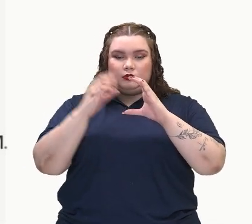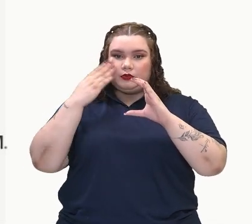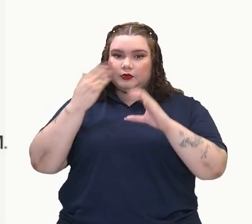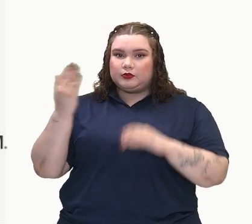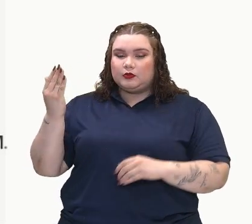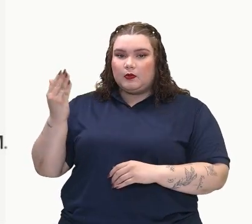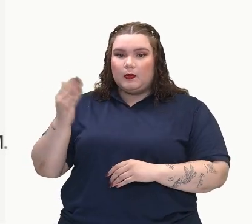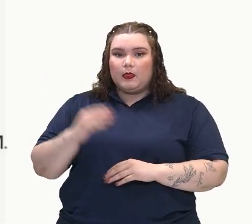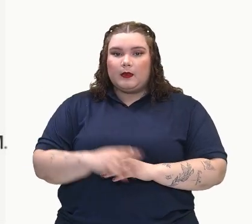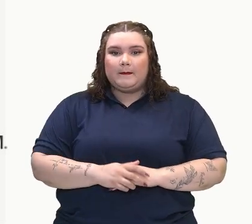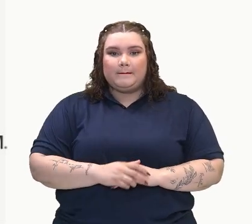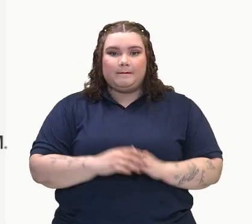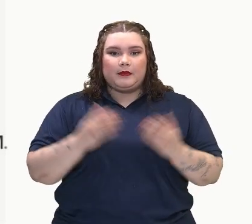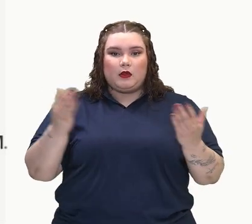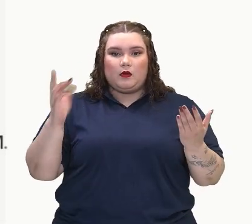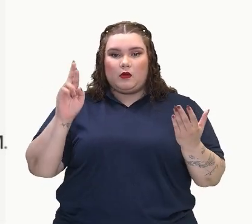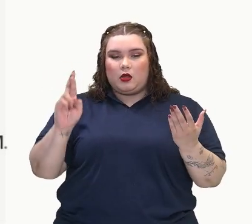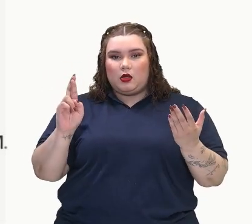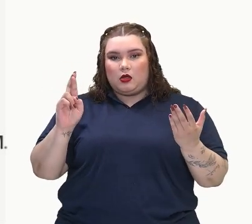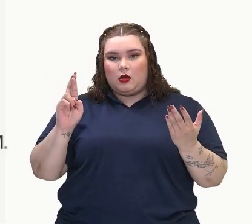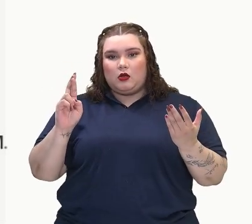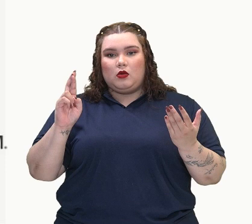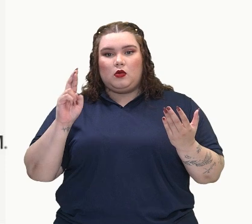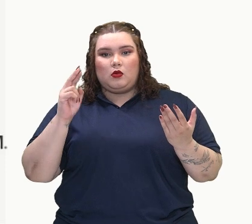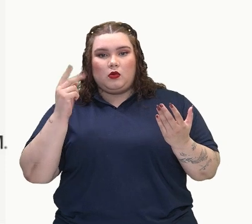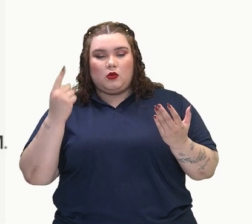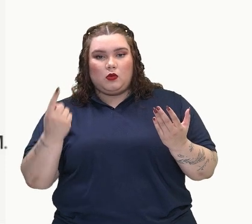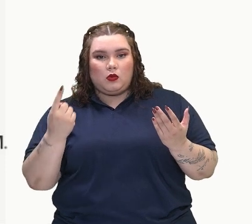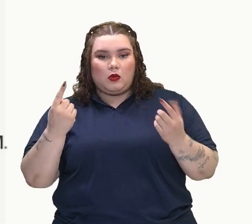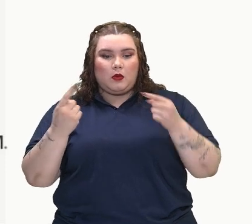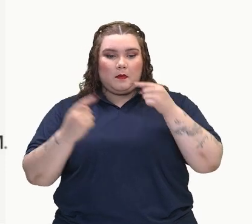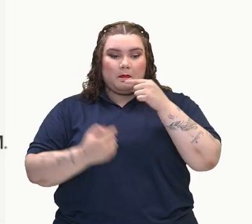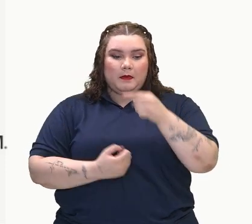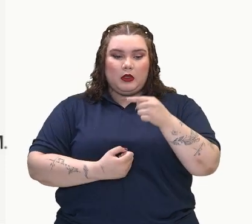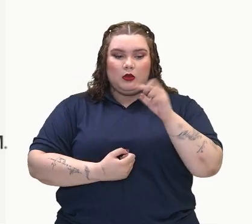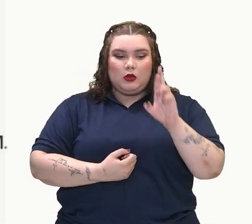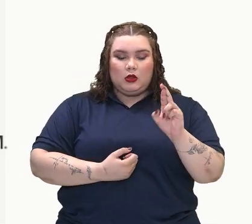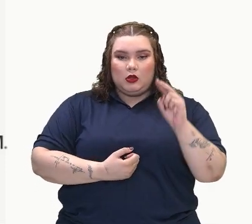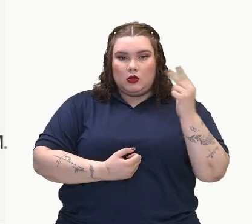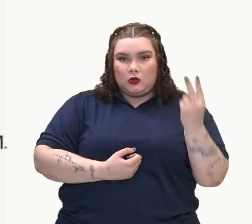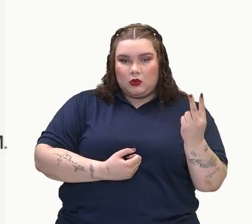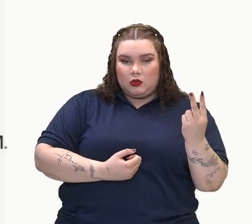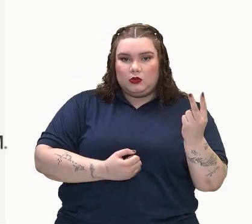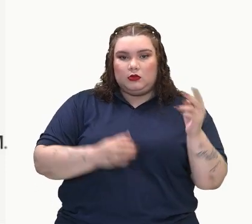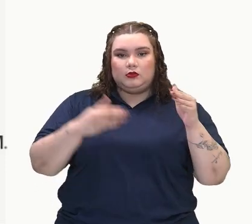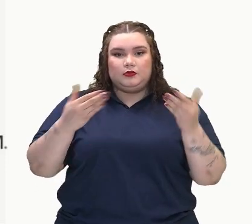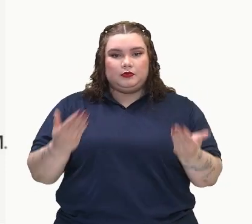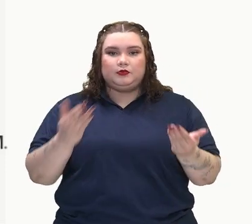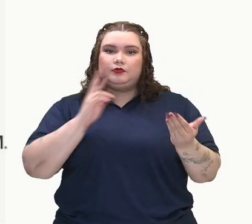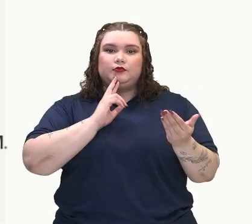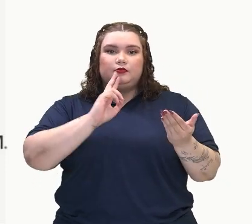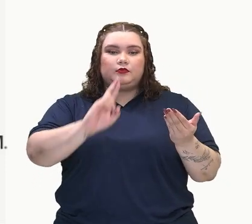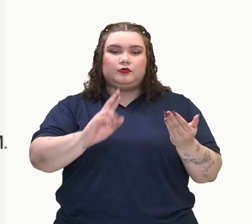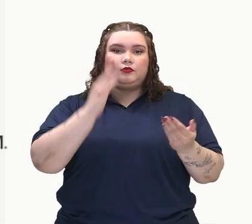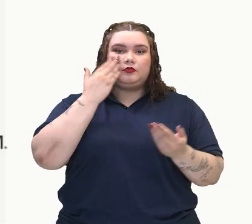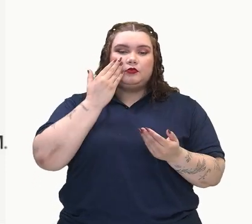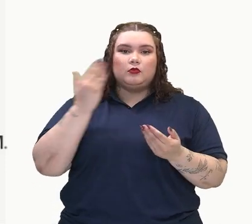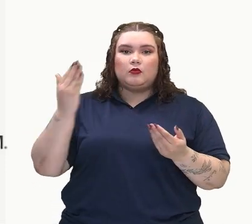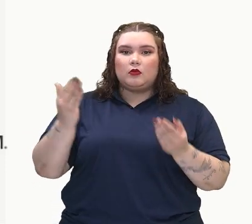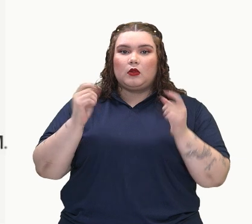entre os raios, ou R1 menos R2, né? Nós vamos ter aqui, quando essa diferença